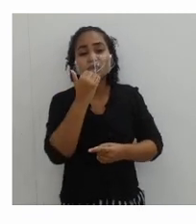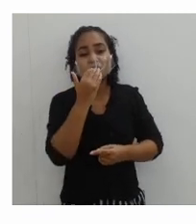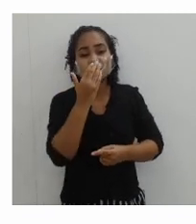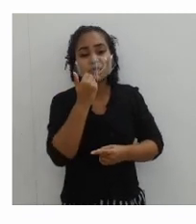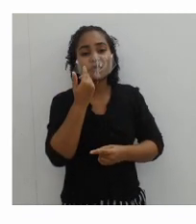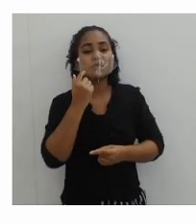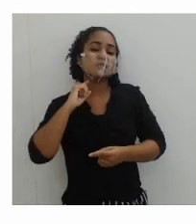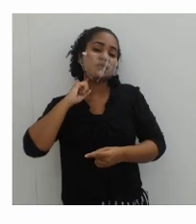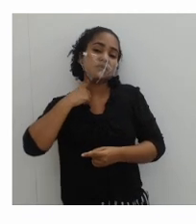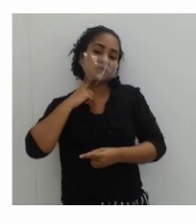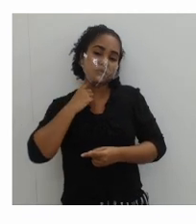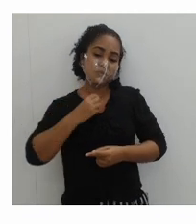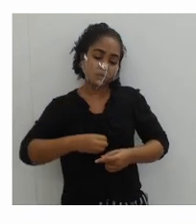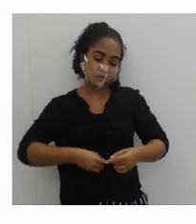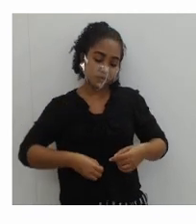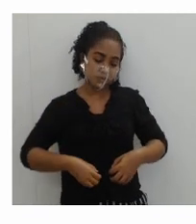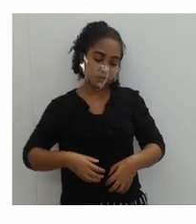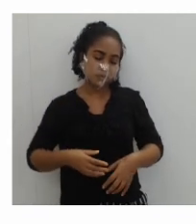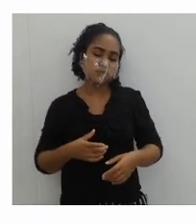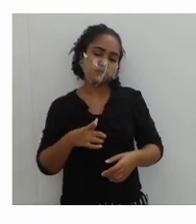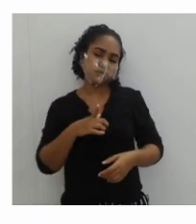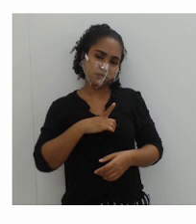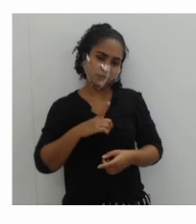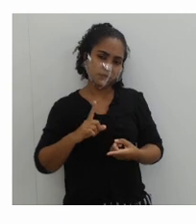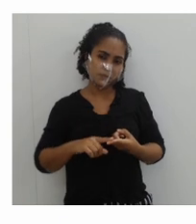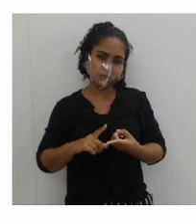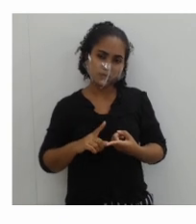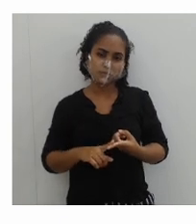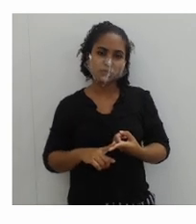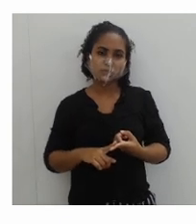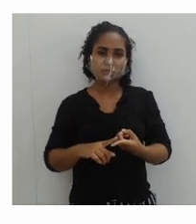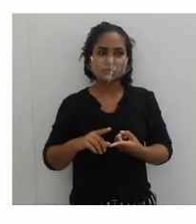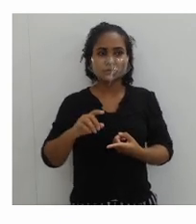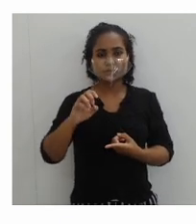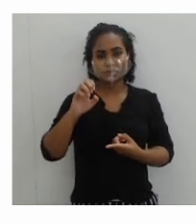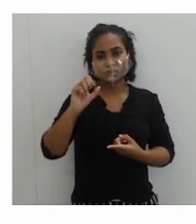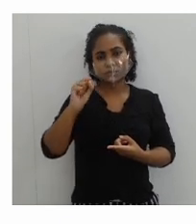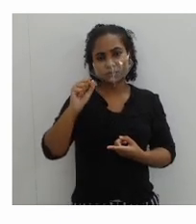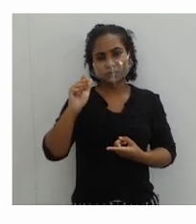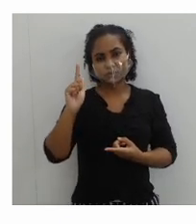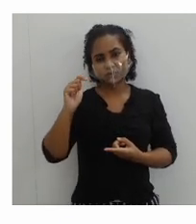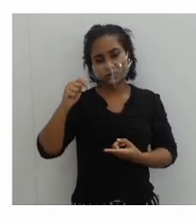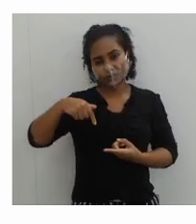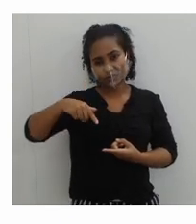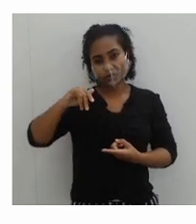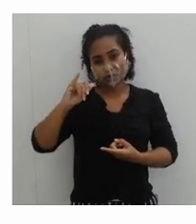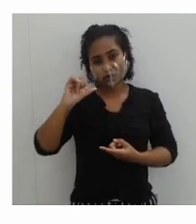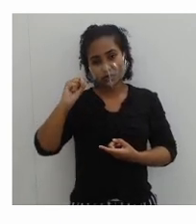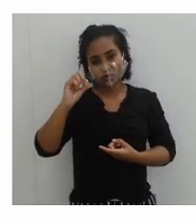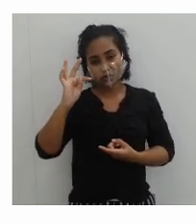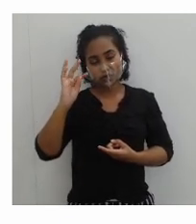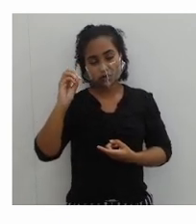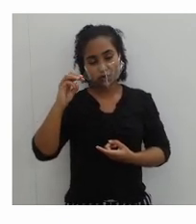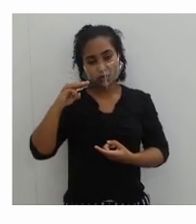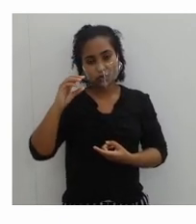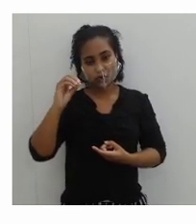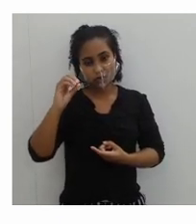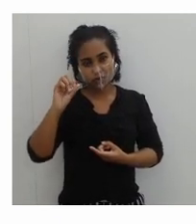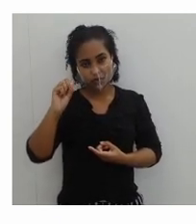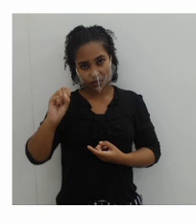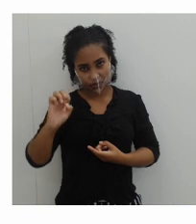dos ovos, tá? Existe também a esquistossomose, que eu acho que vocês também já ouviram falar, que é causado